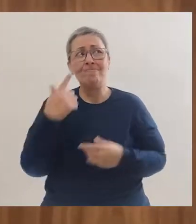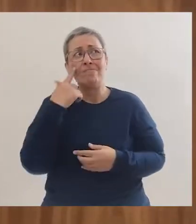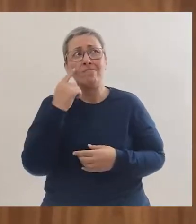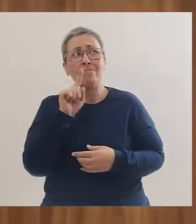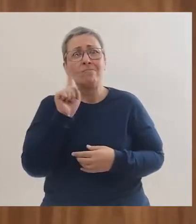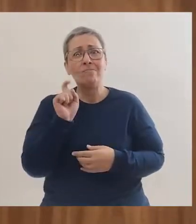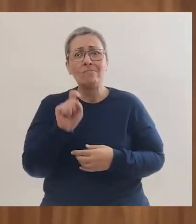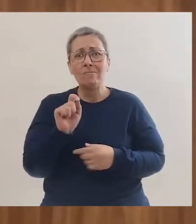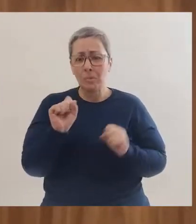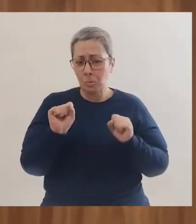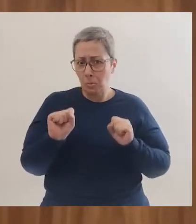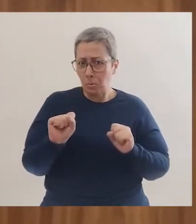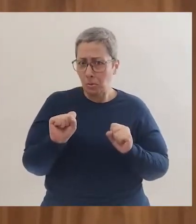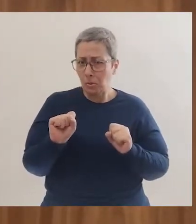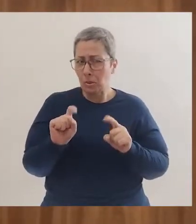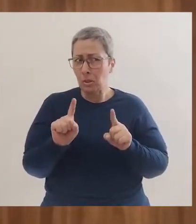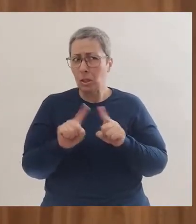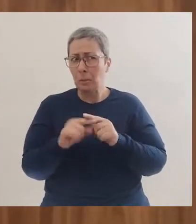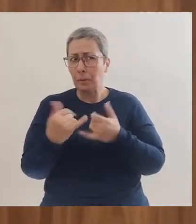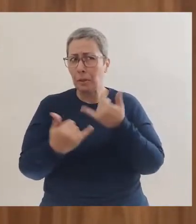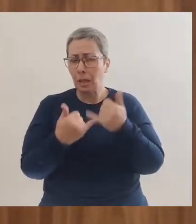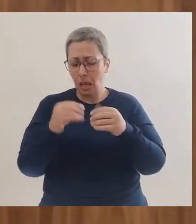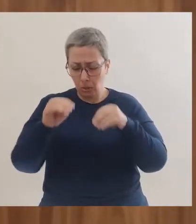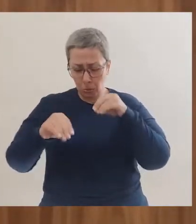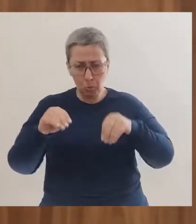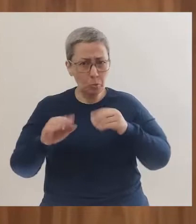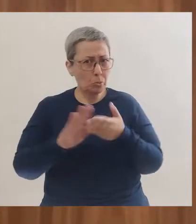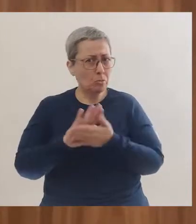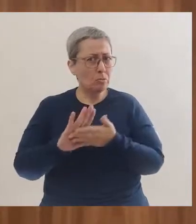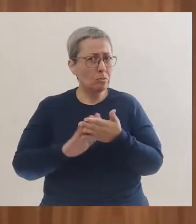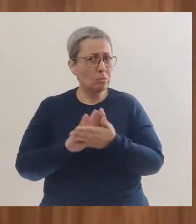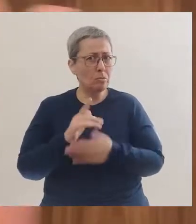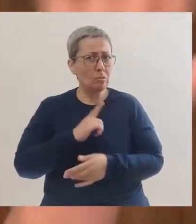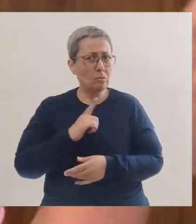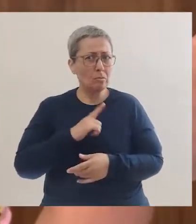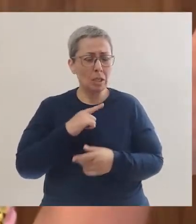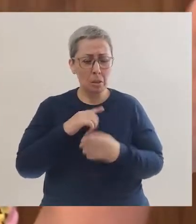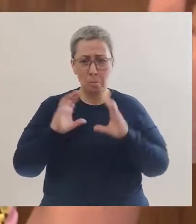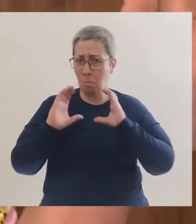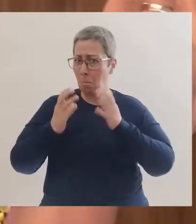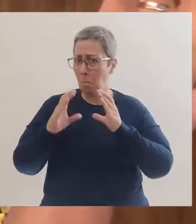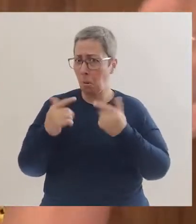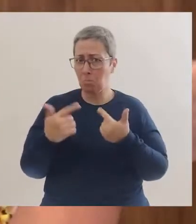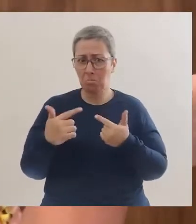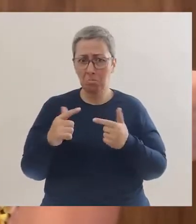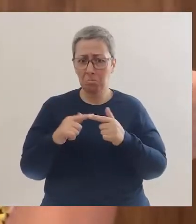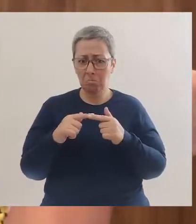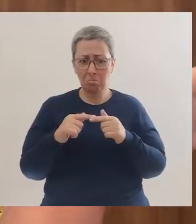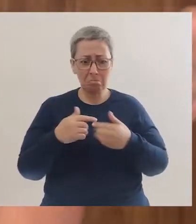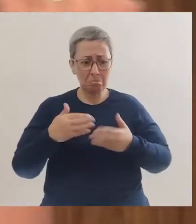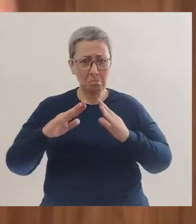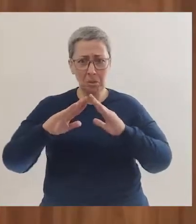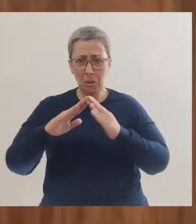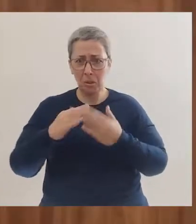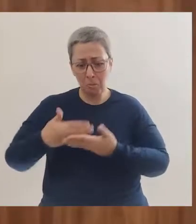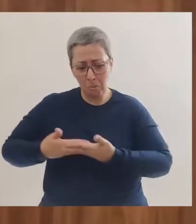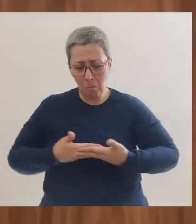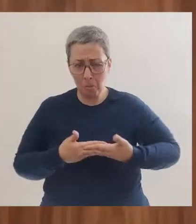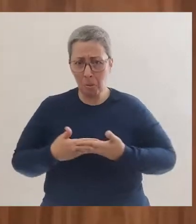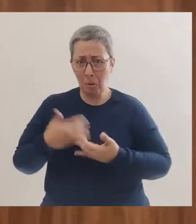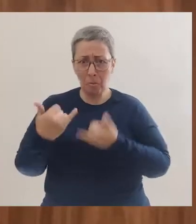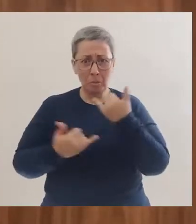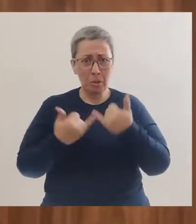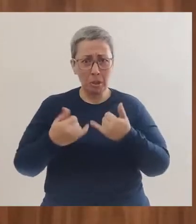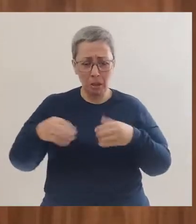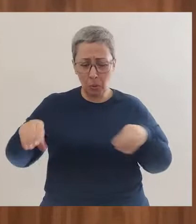Será que é possível brincar sem ter um jogo? Não tem bola, não tem boneca, não tem